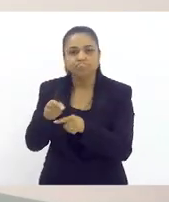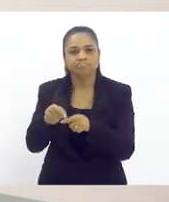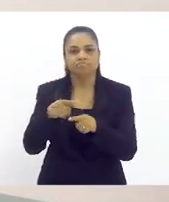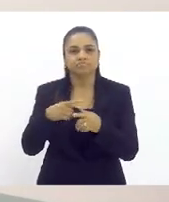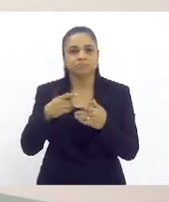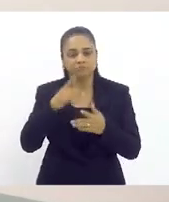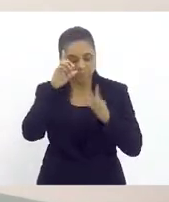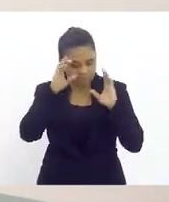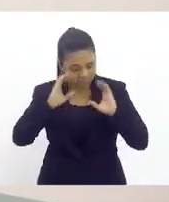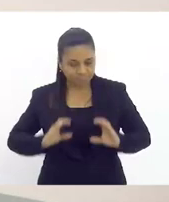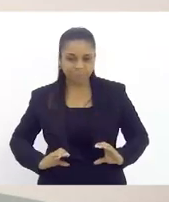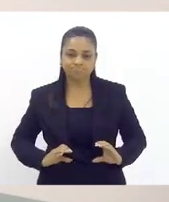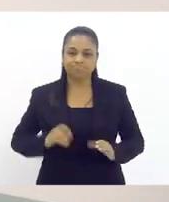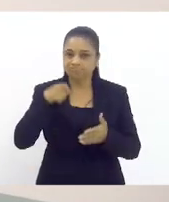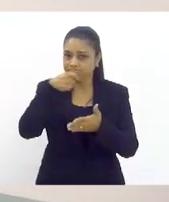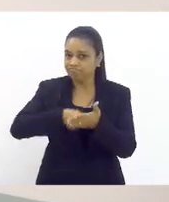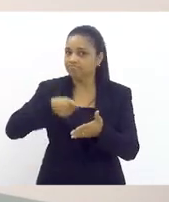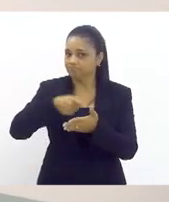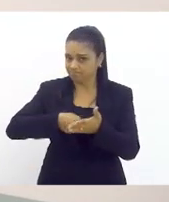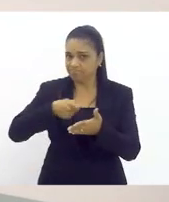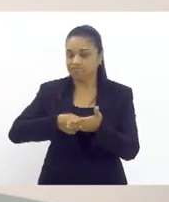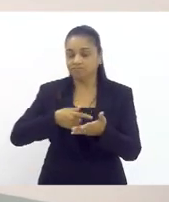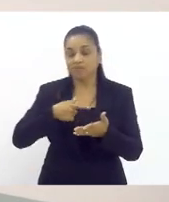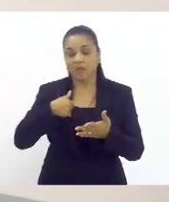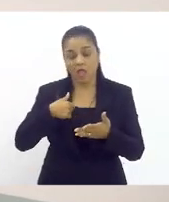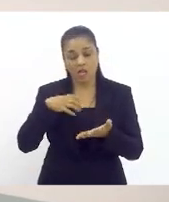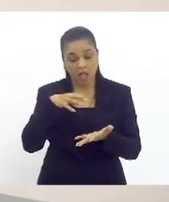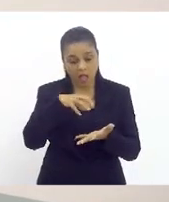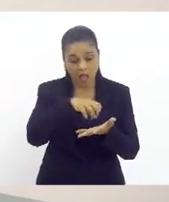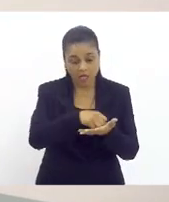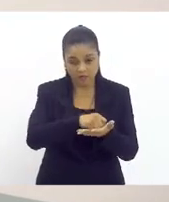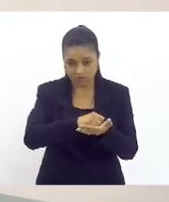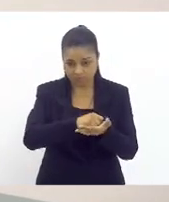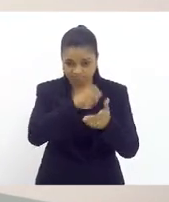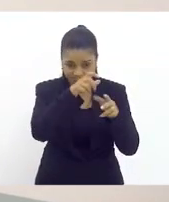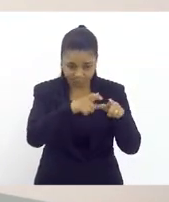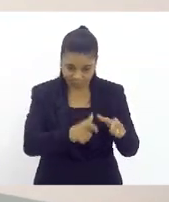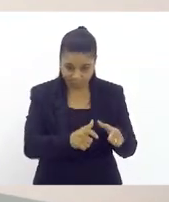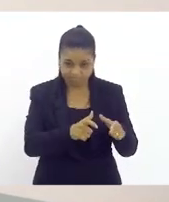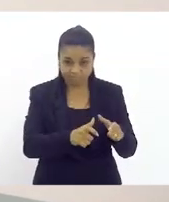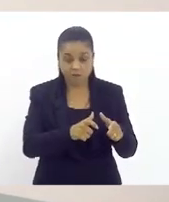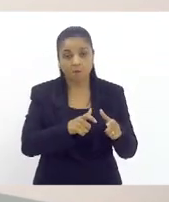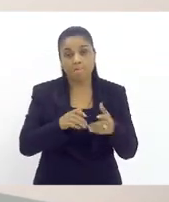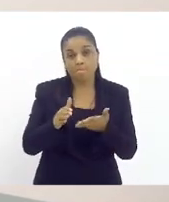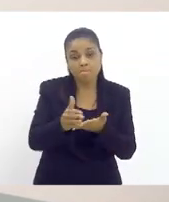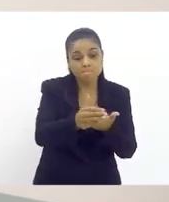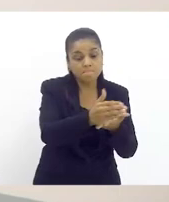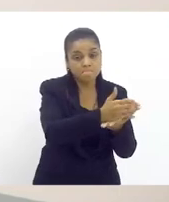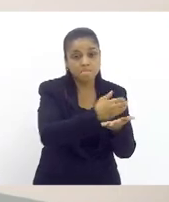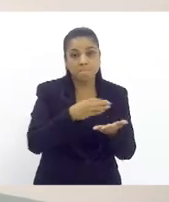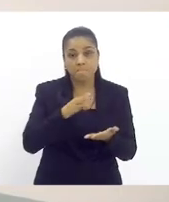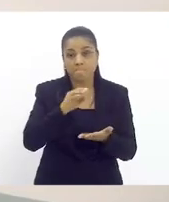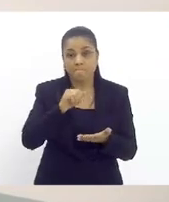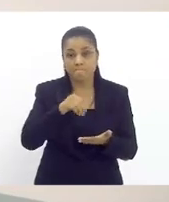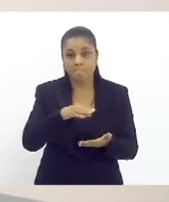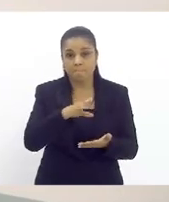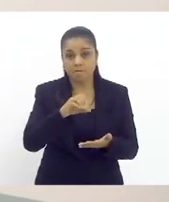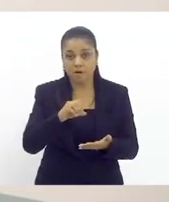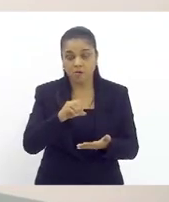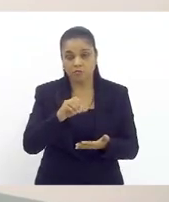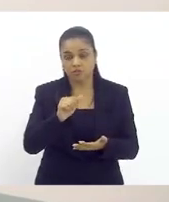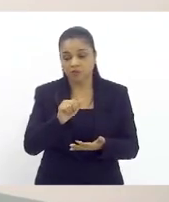cidadão inclusive ele cadastrou a área dele no bampar no banco de áreas e ninguém nem liga para ele